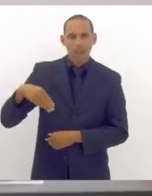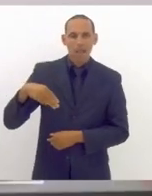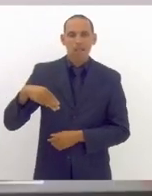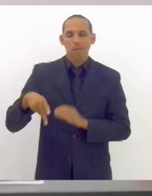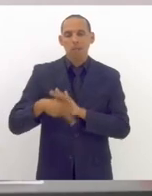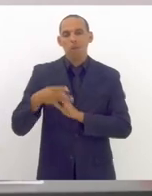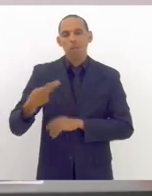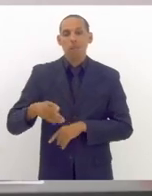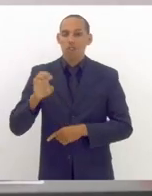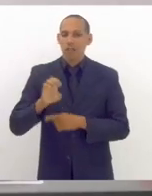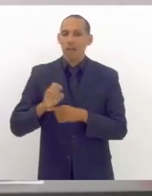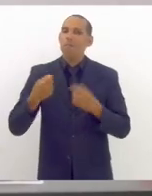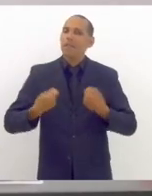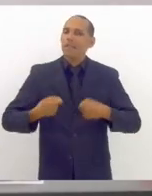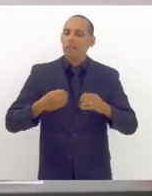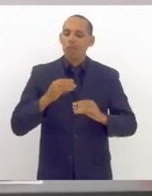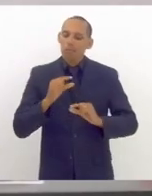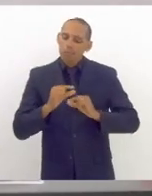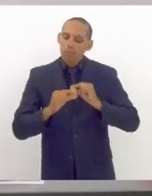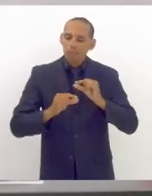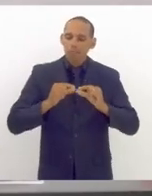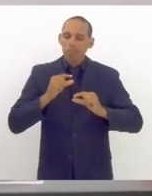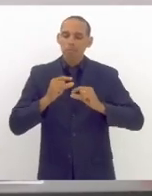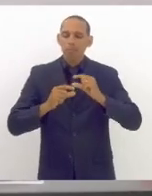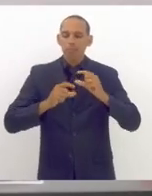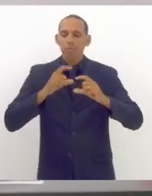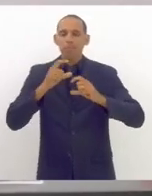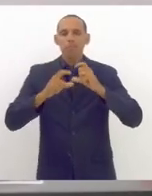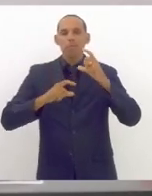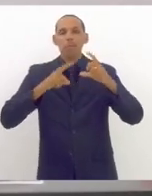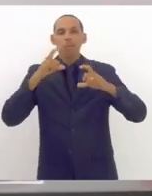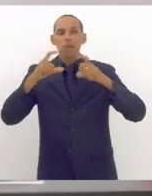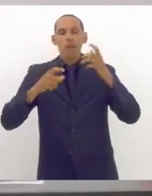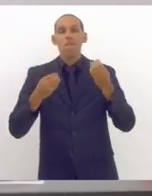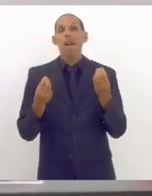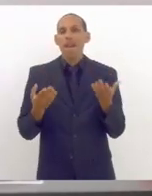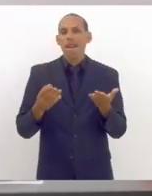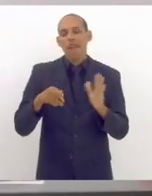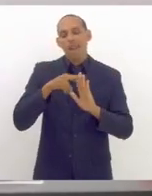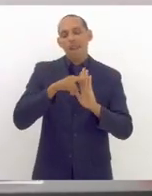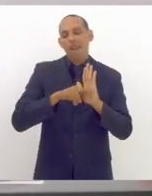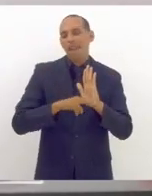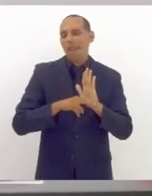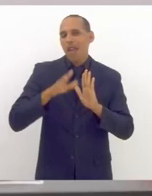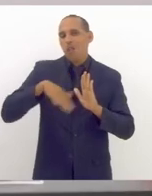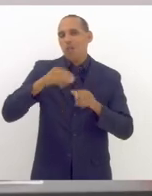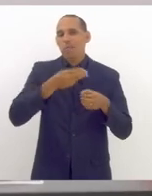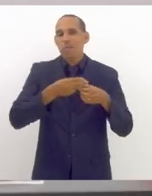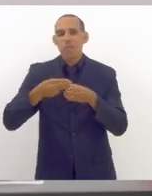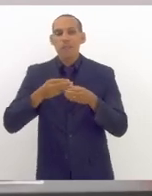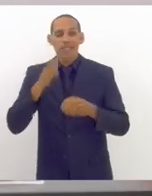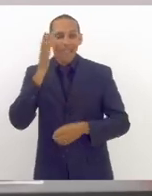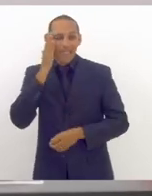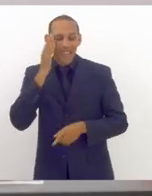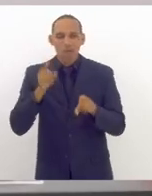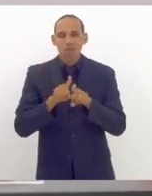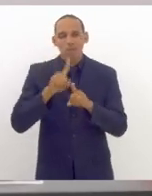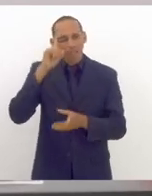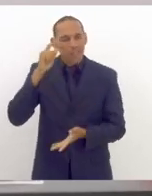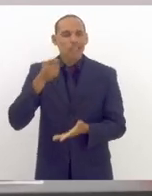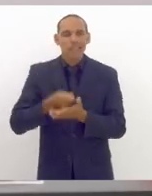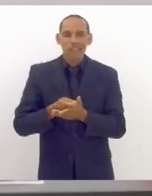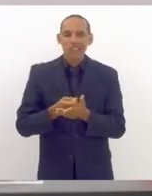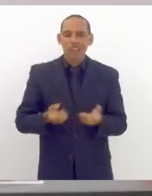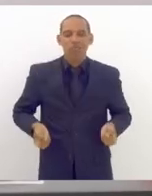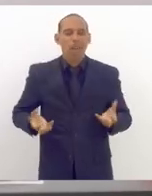que ser progressivo ao longo começando pequenininho até para saberem as regras e os municípios tomarem as decisões dele de despesa